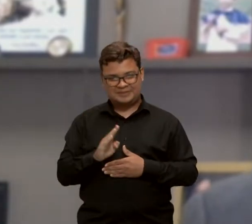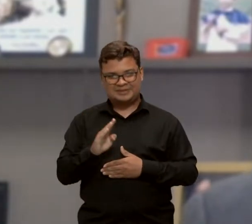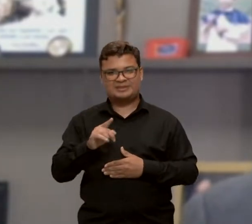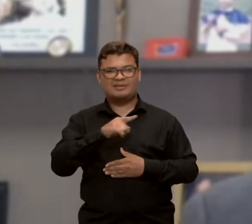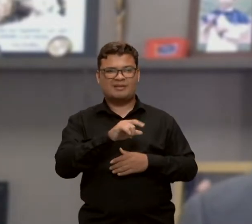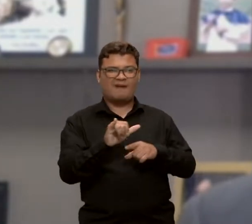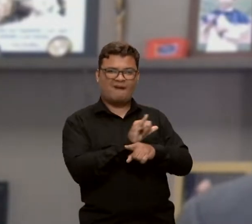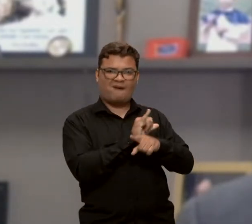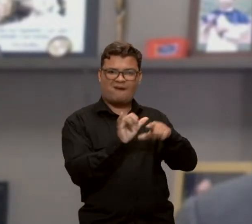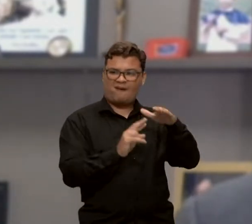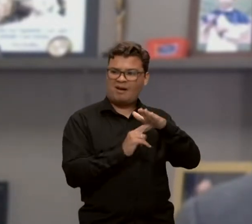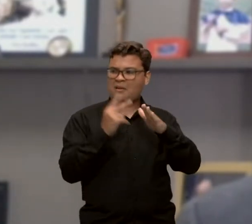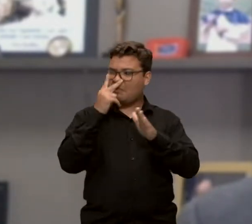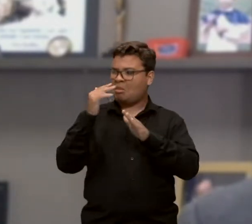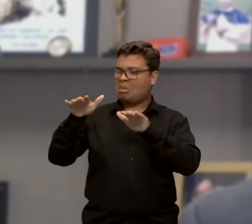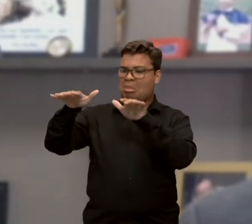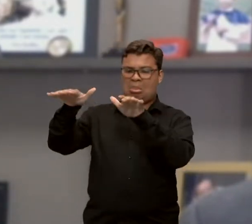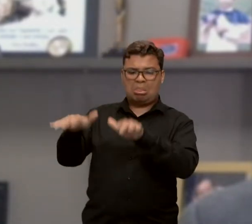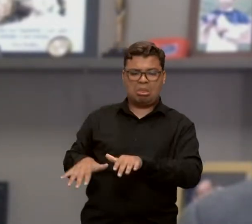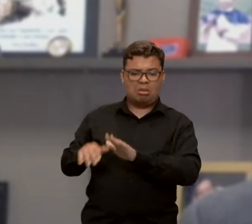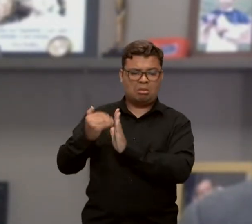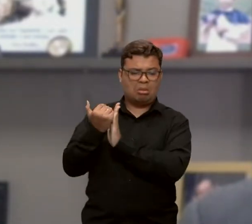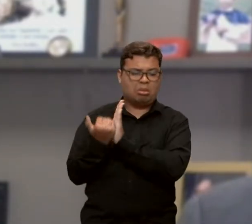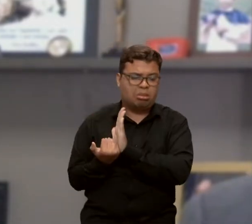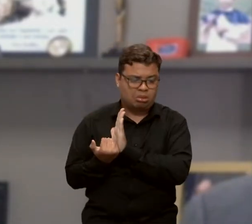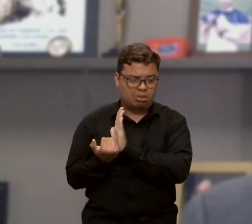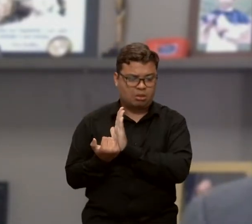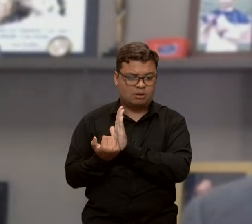aqueles inimigos das universidades